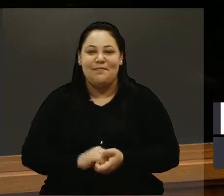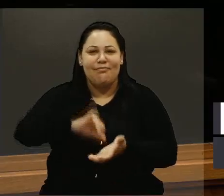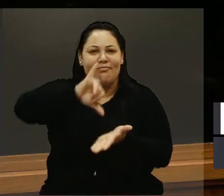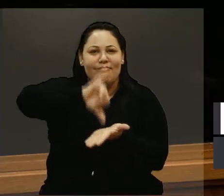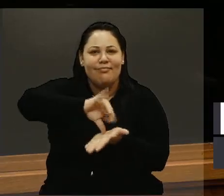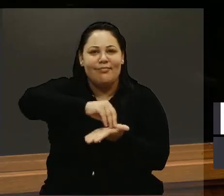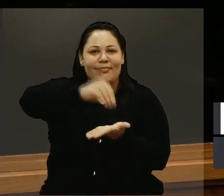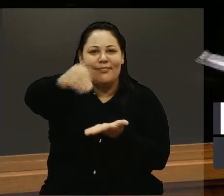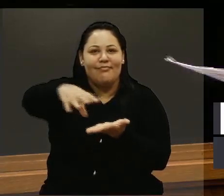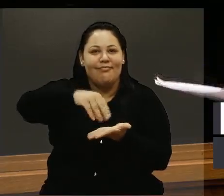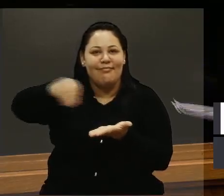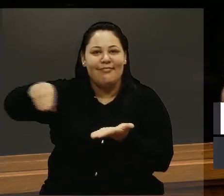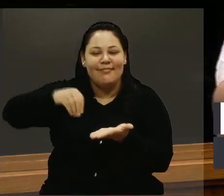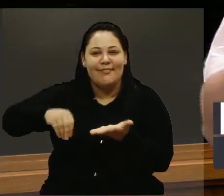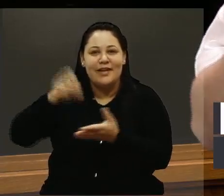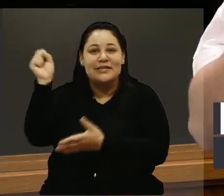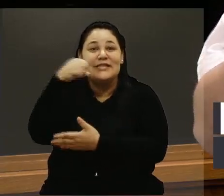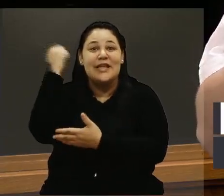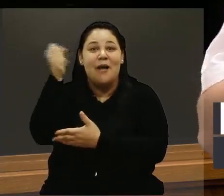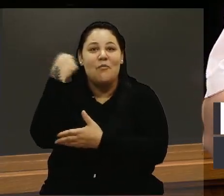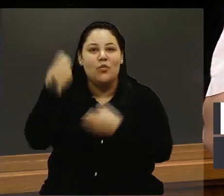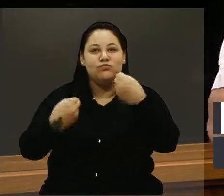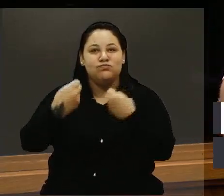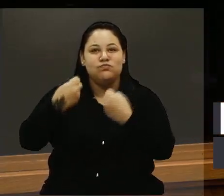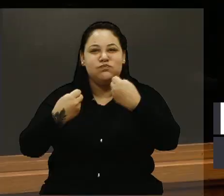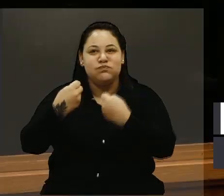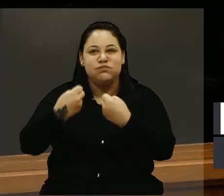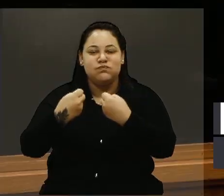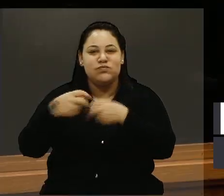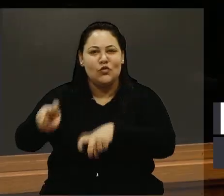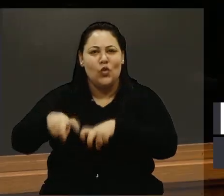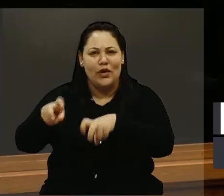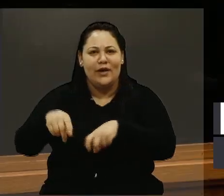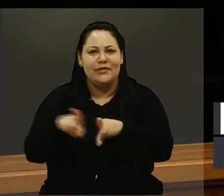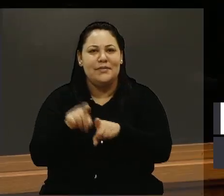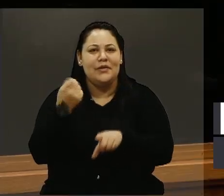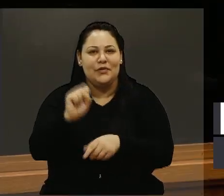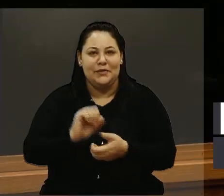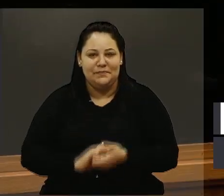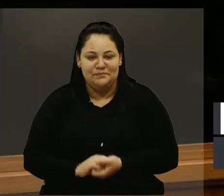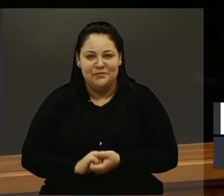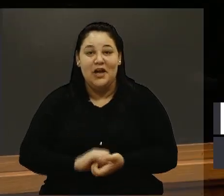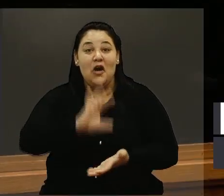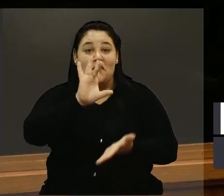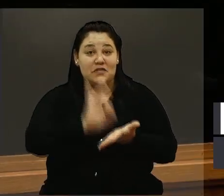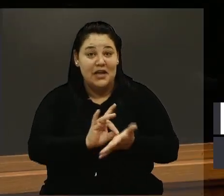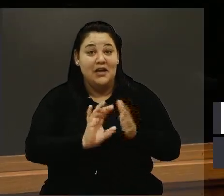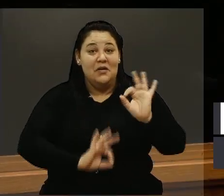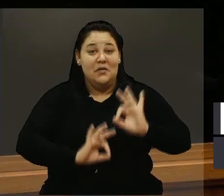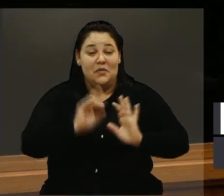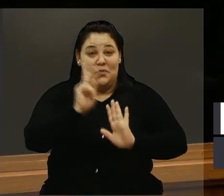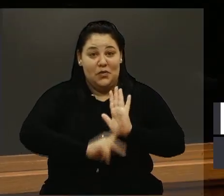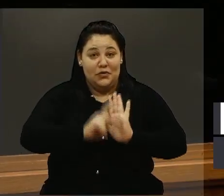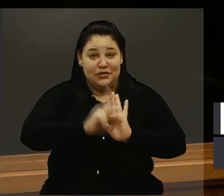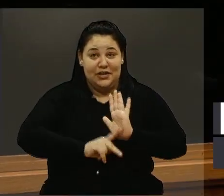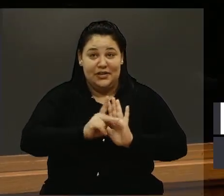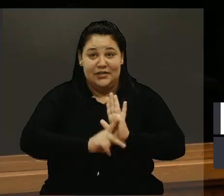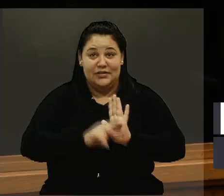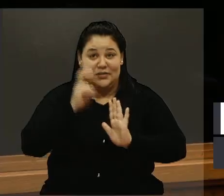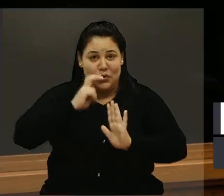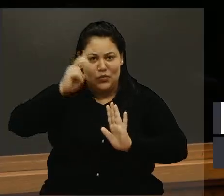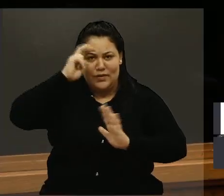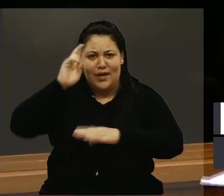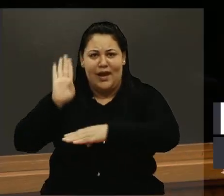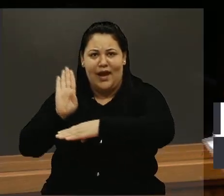Descentralização do SAMU, incluindo a área rural. Nota 8. Executar o projeto de intervenção no Complexo Cultural da